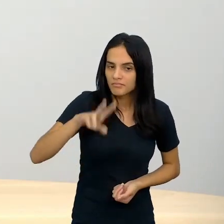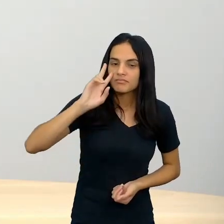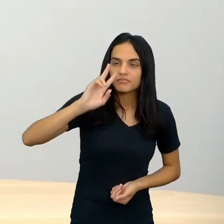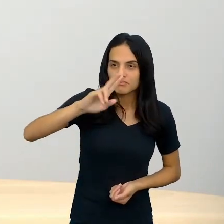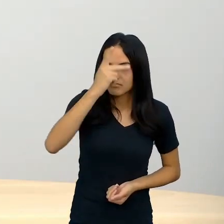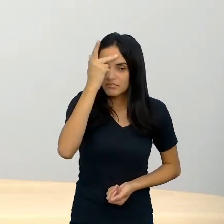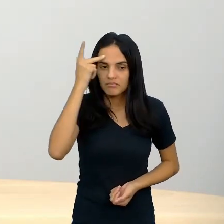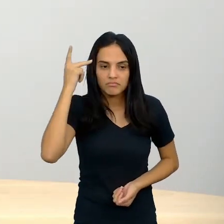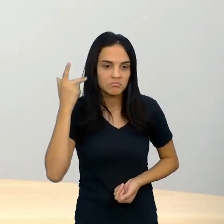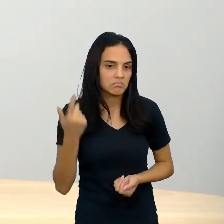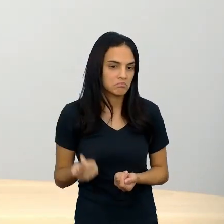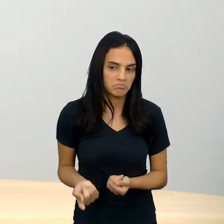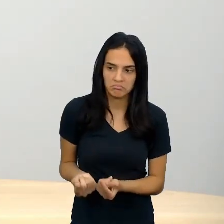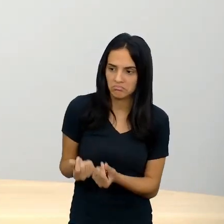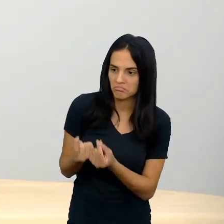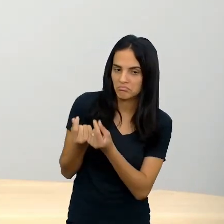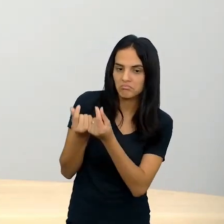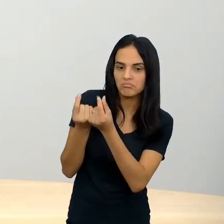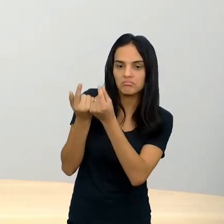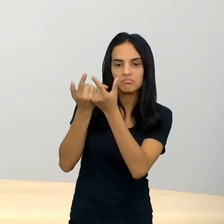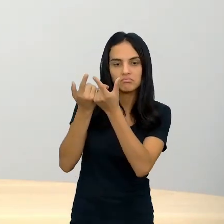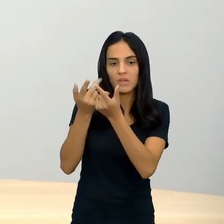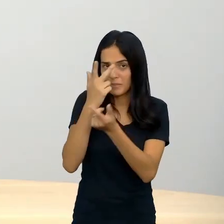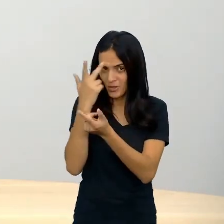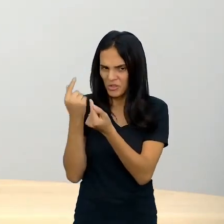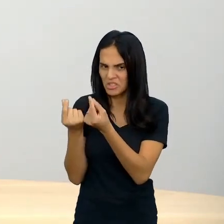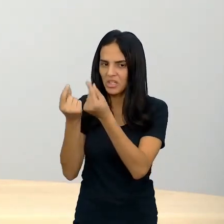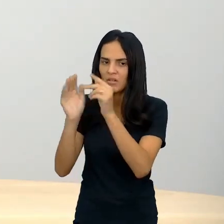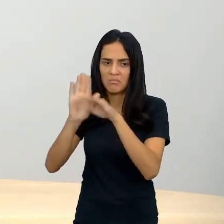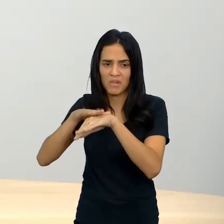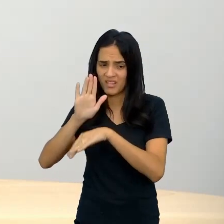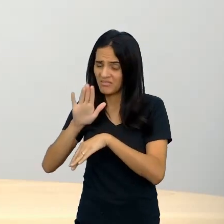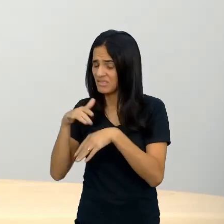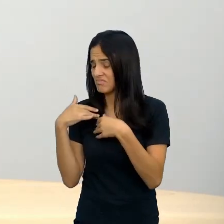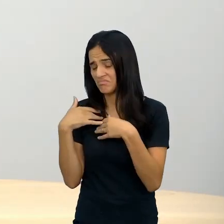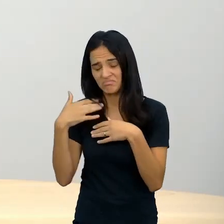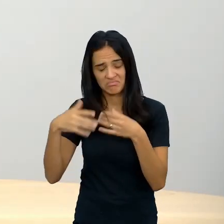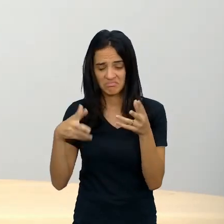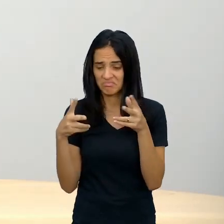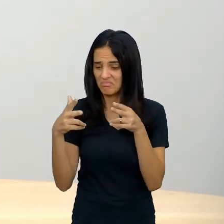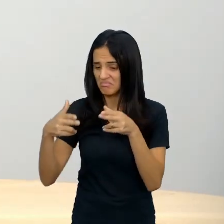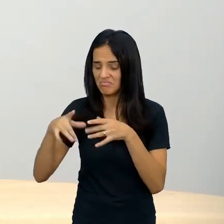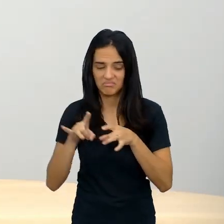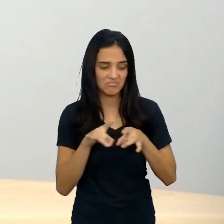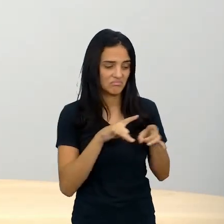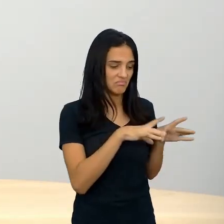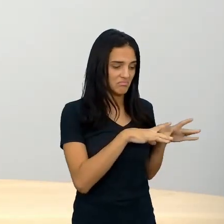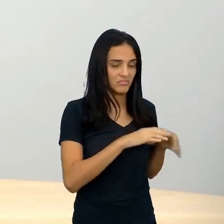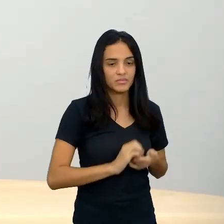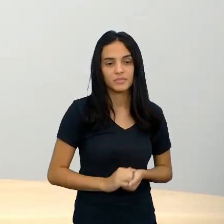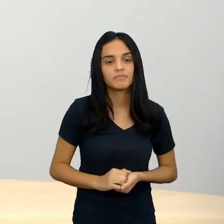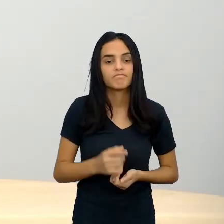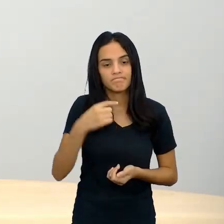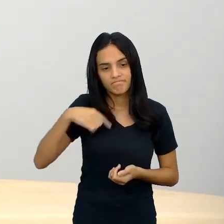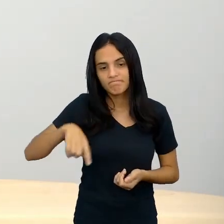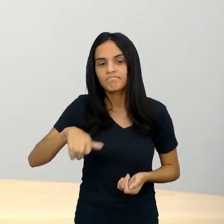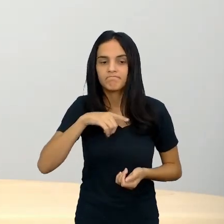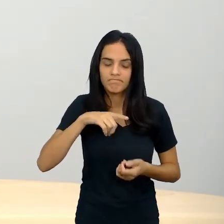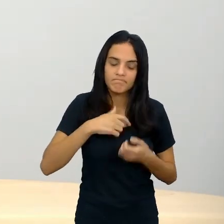também de classes sociais mais abastadas que fazem o mesmo processo. E até, então, a gente tem mesmo que